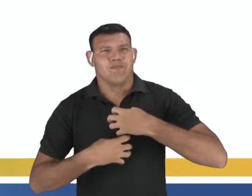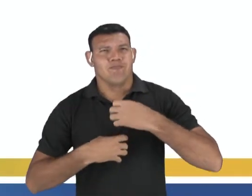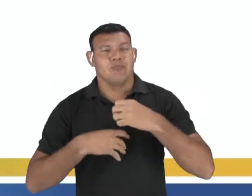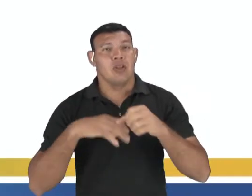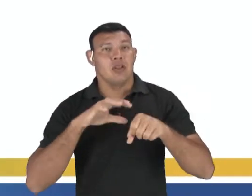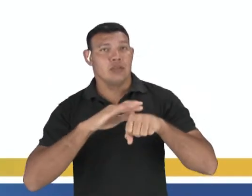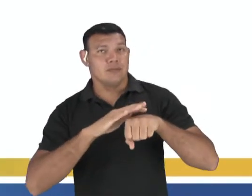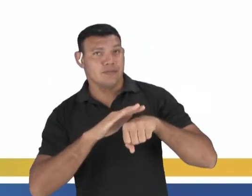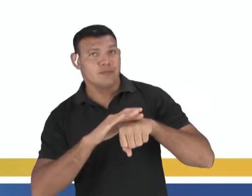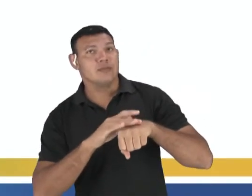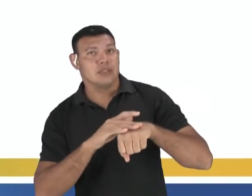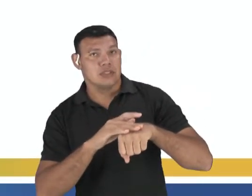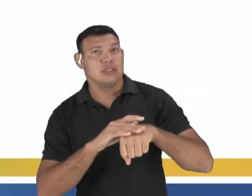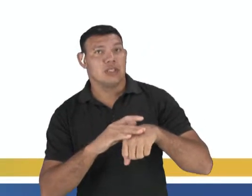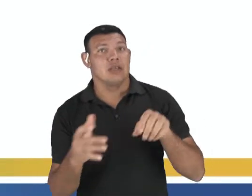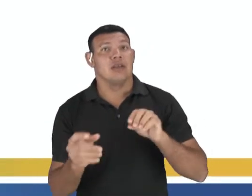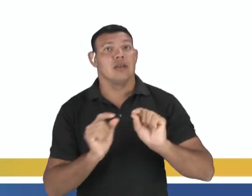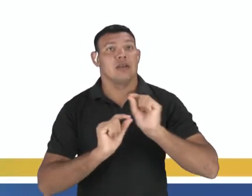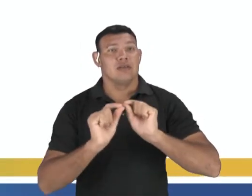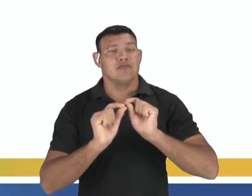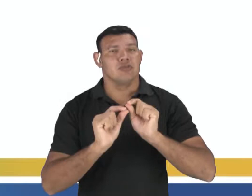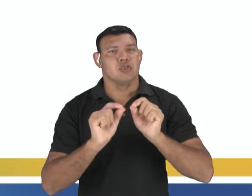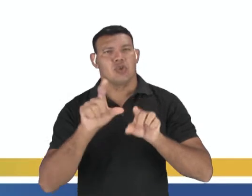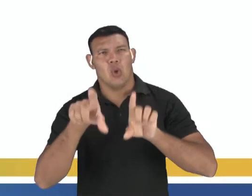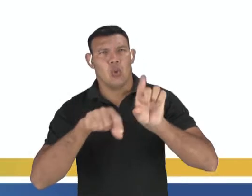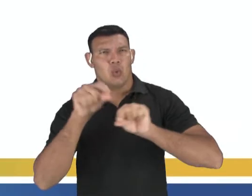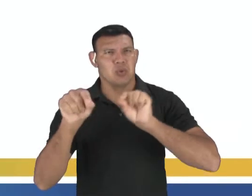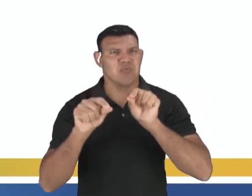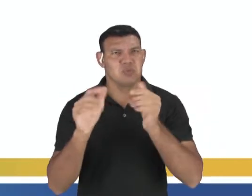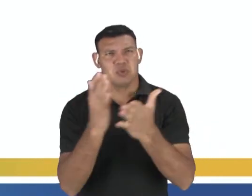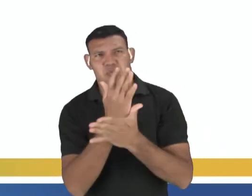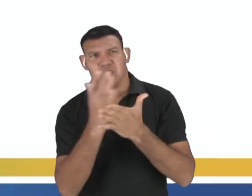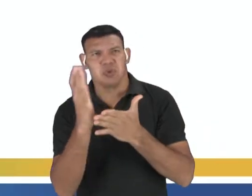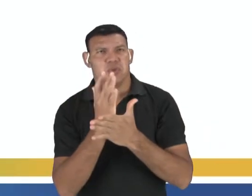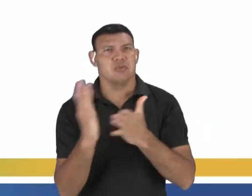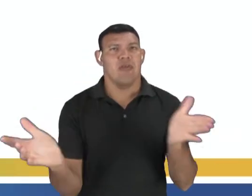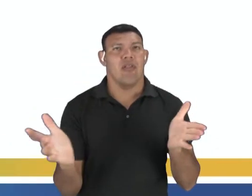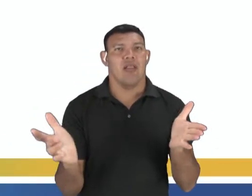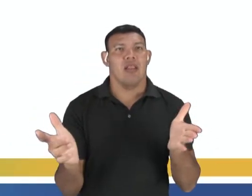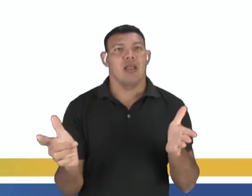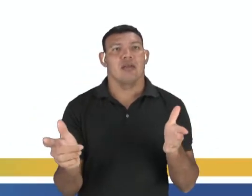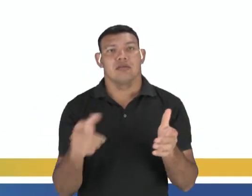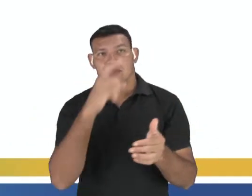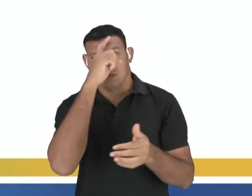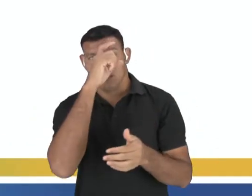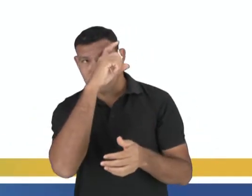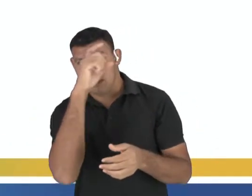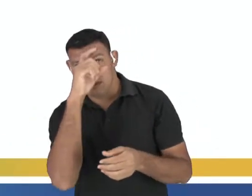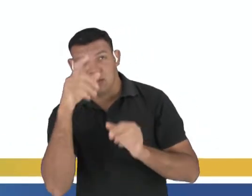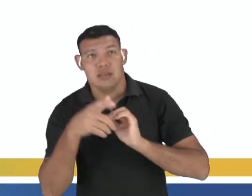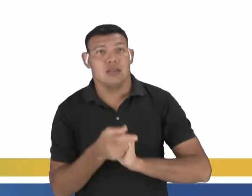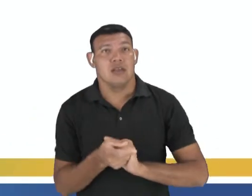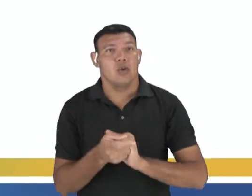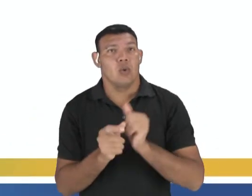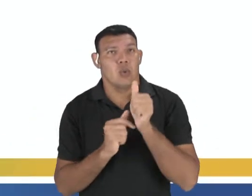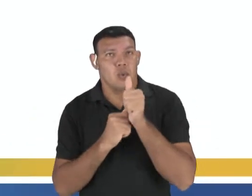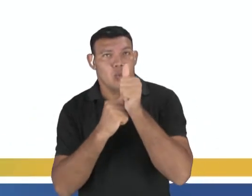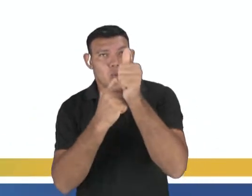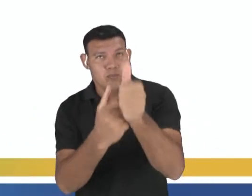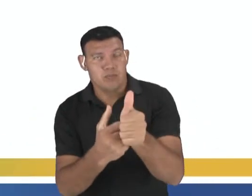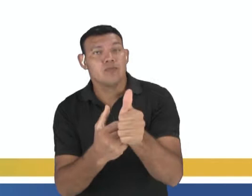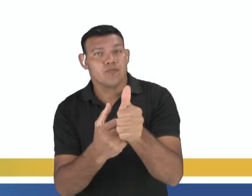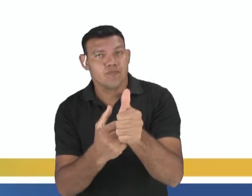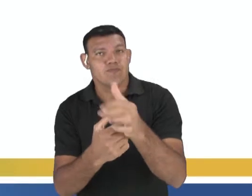Covid. Então a pergunta que eu faço para você é a seguinte: qual a probabilidade do paciente escolhido não ser do estado